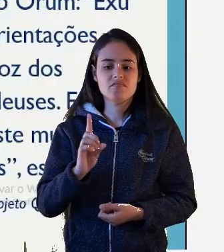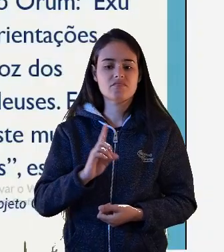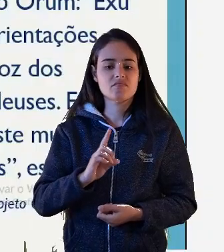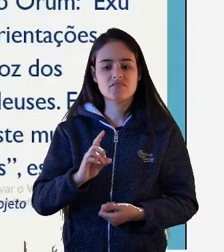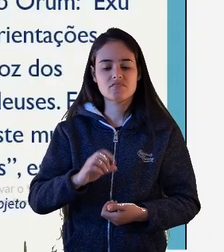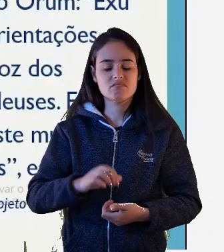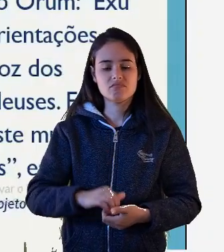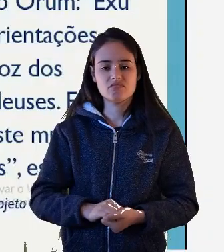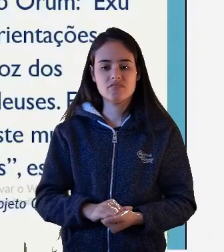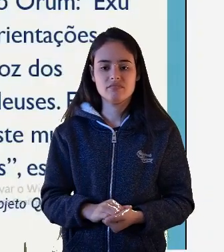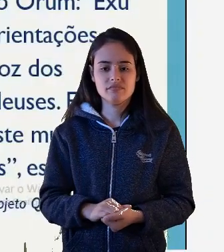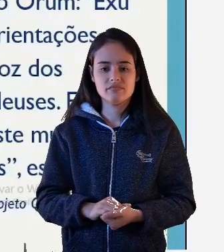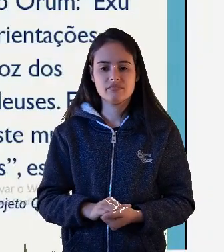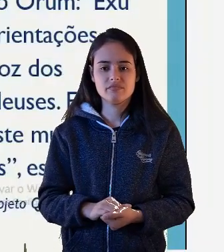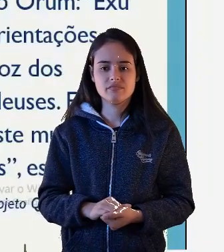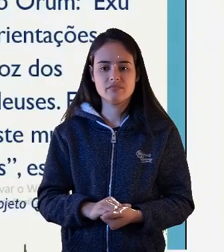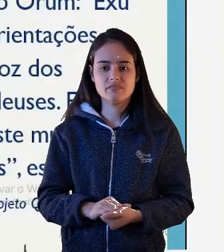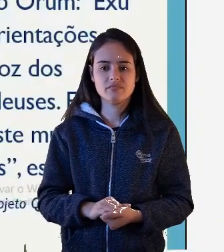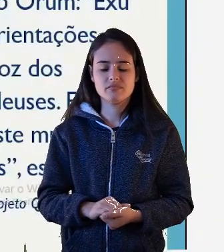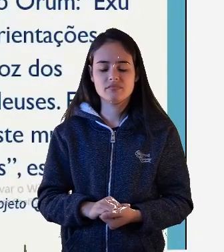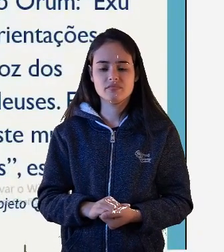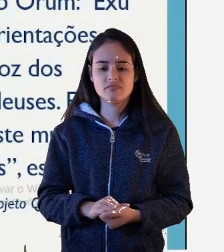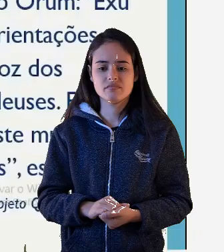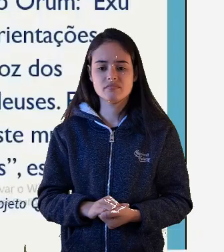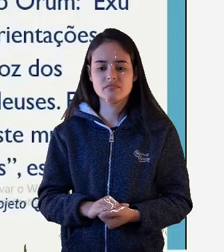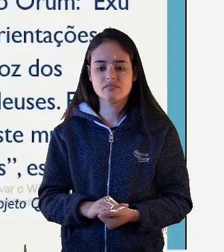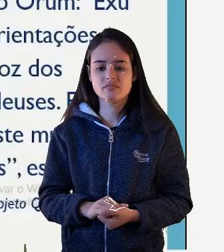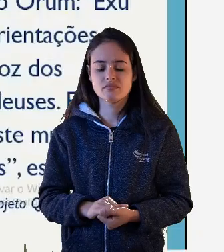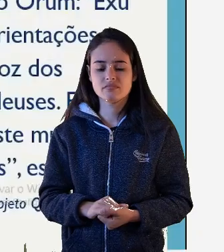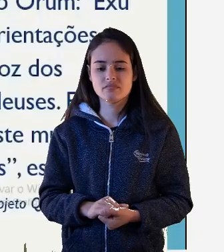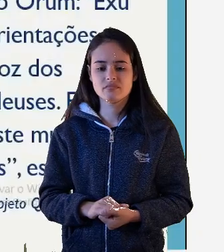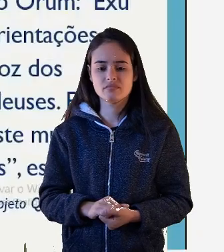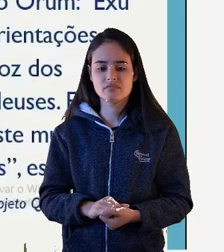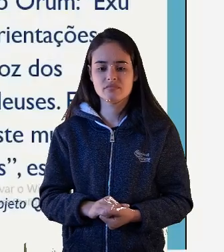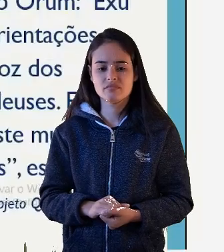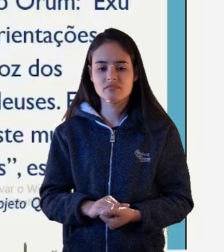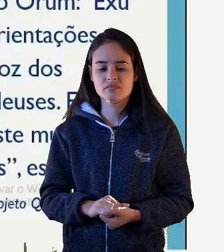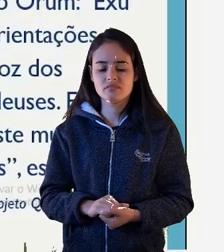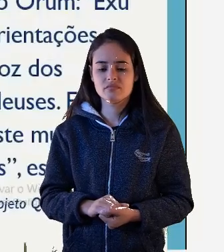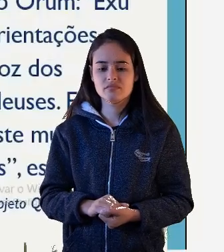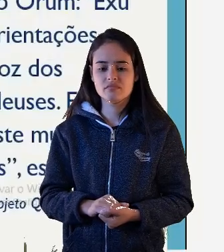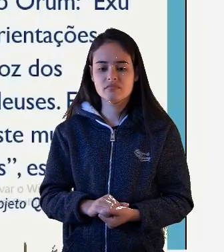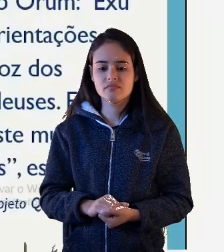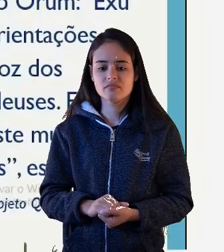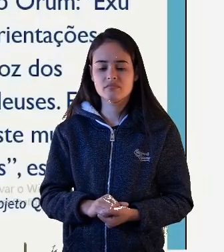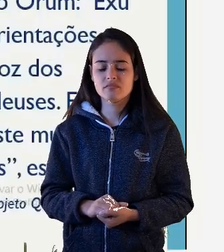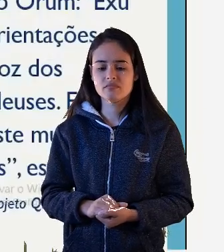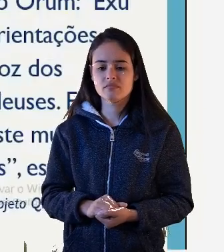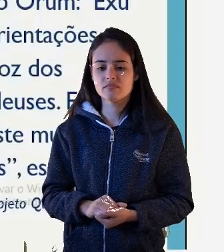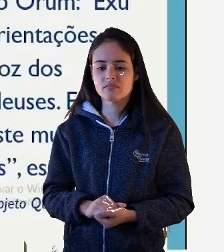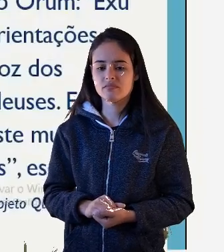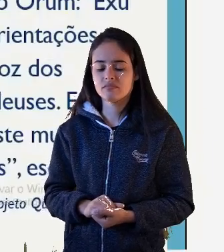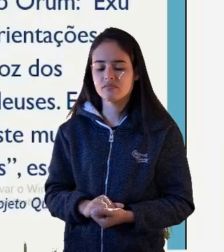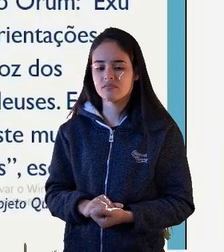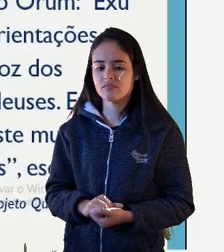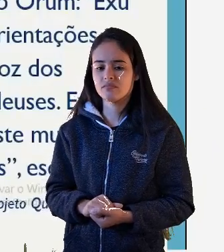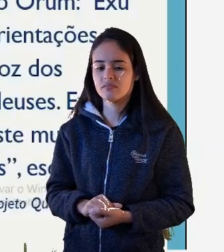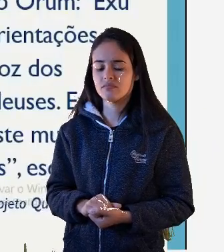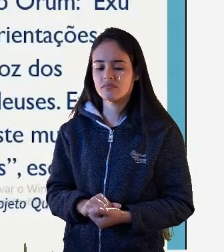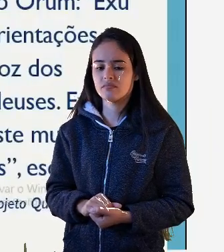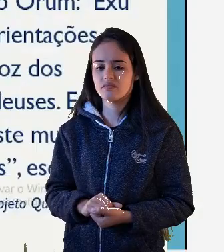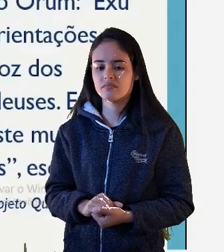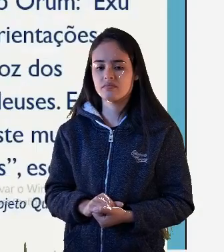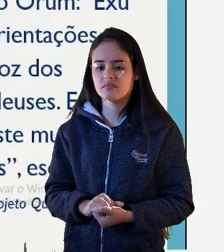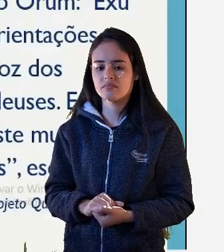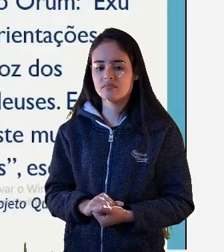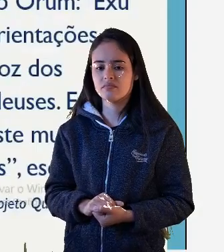Mas dizer é, que São Jorge com Ogum, que Santa Bárbara com Iansã,